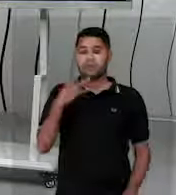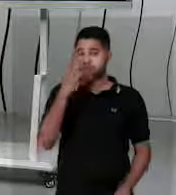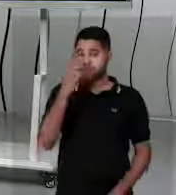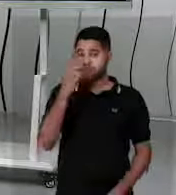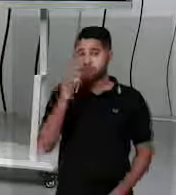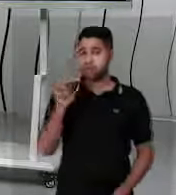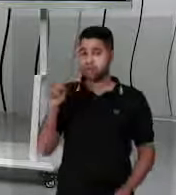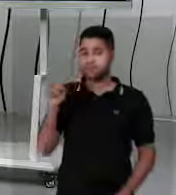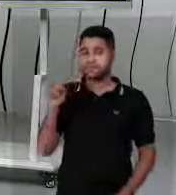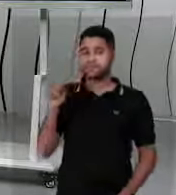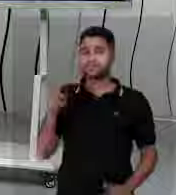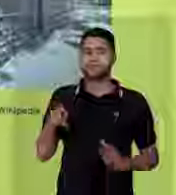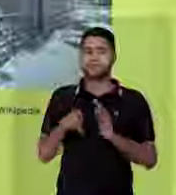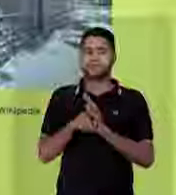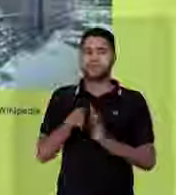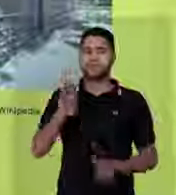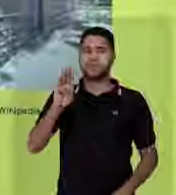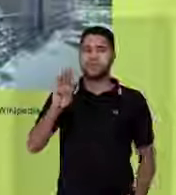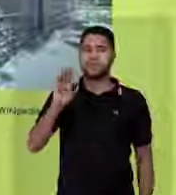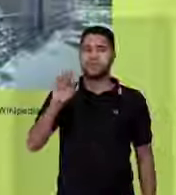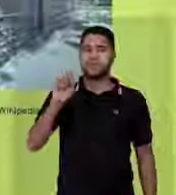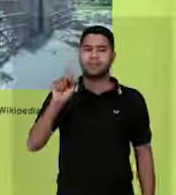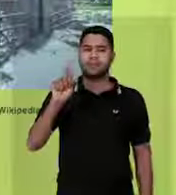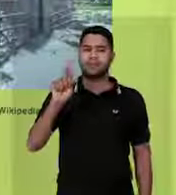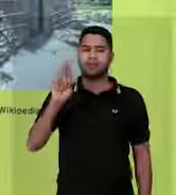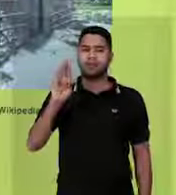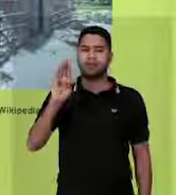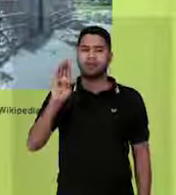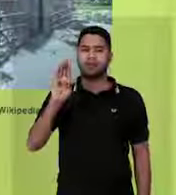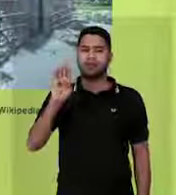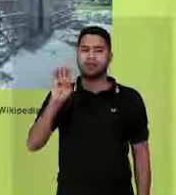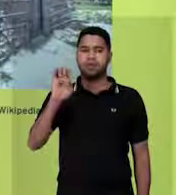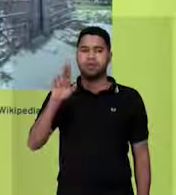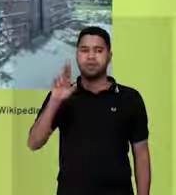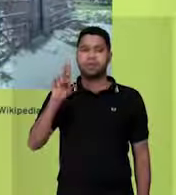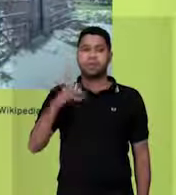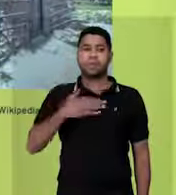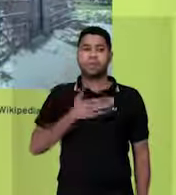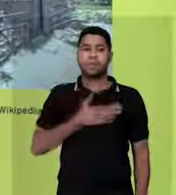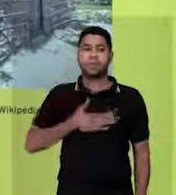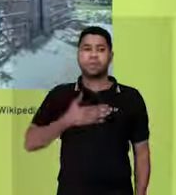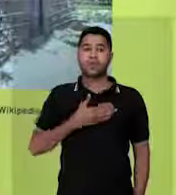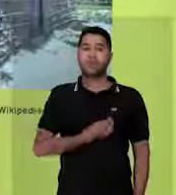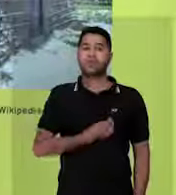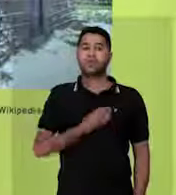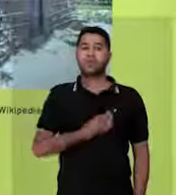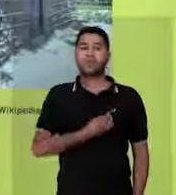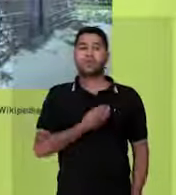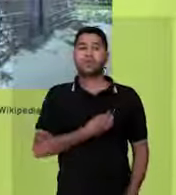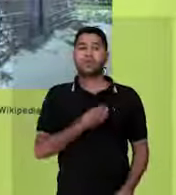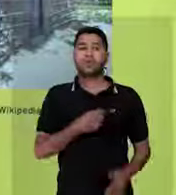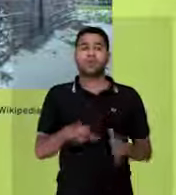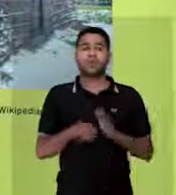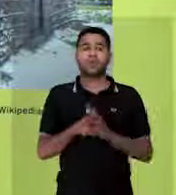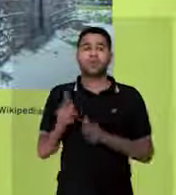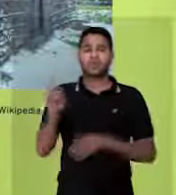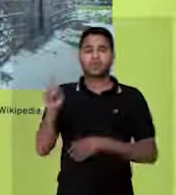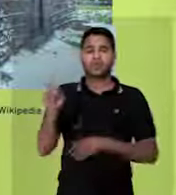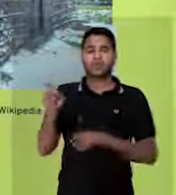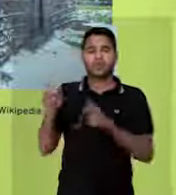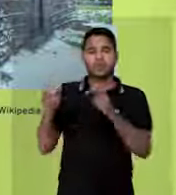vocês do barbeiro, que esse aqui é o Triatoma infestans. Ele gosta de viver em casas de pau a